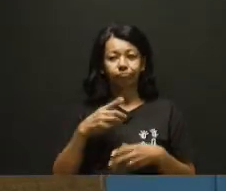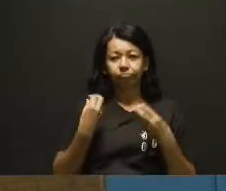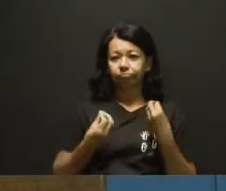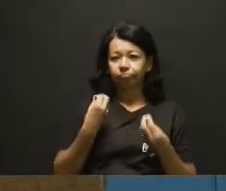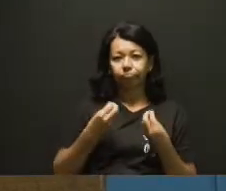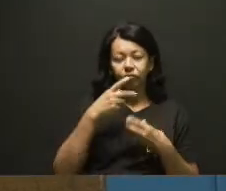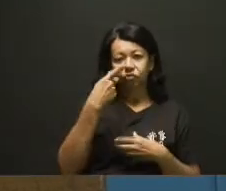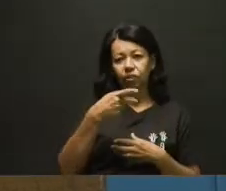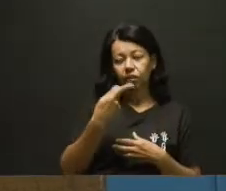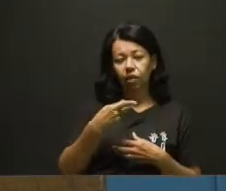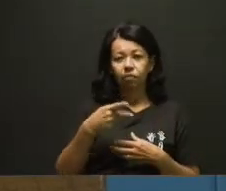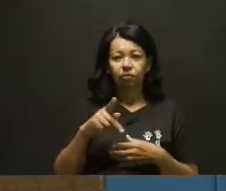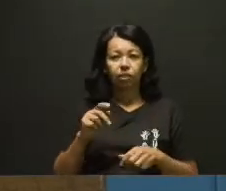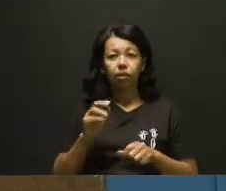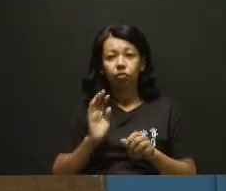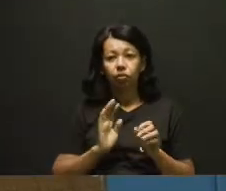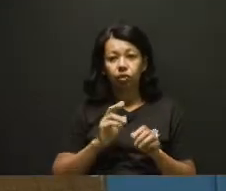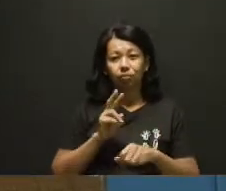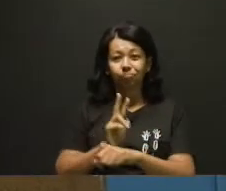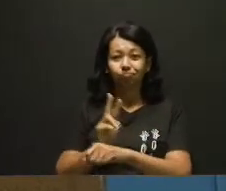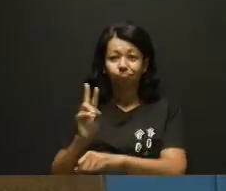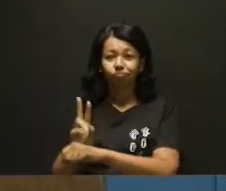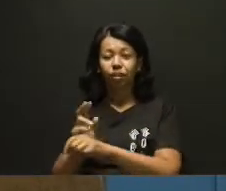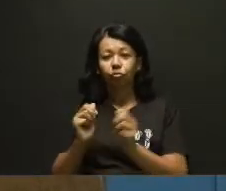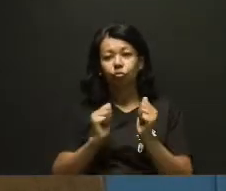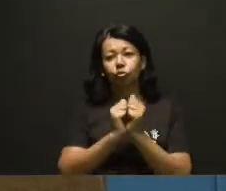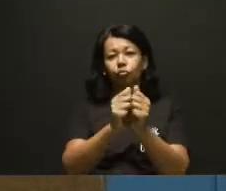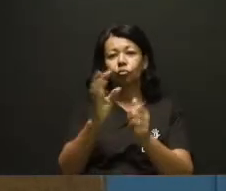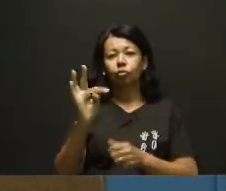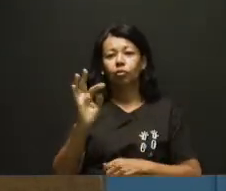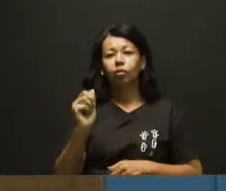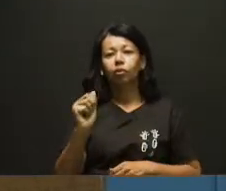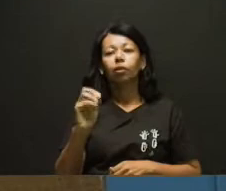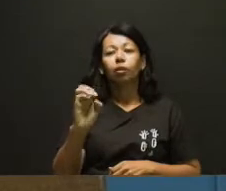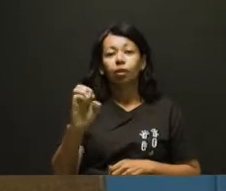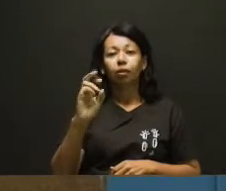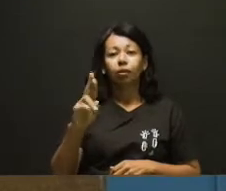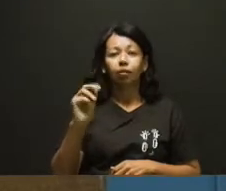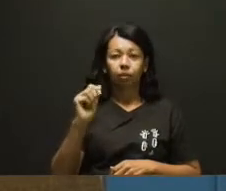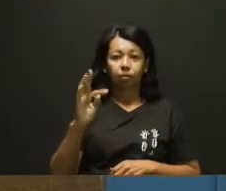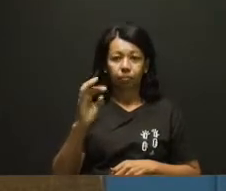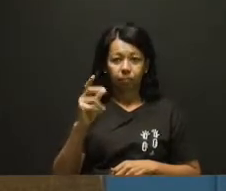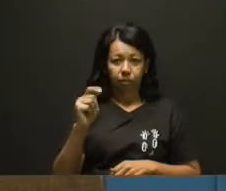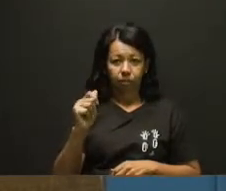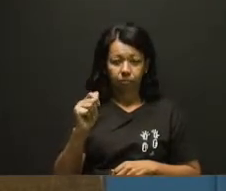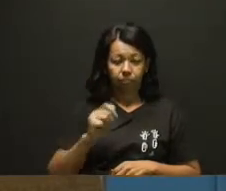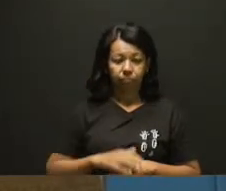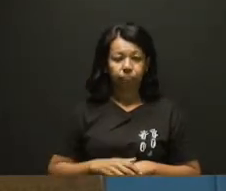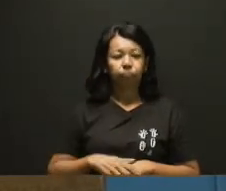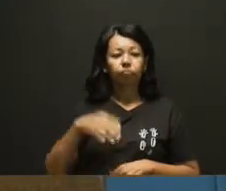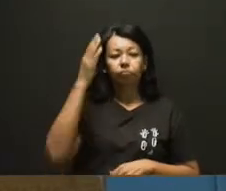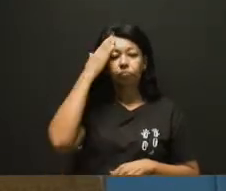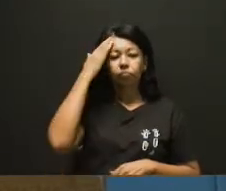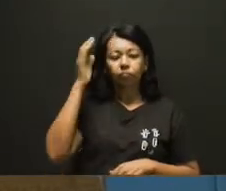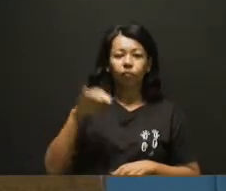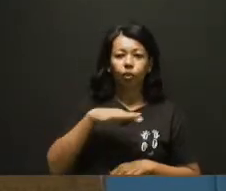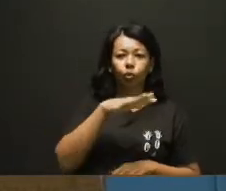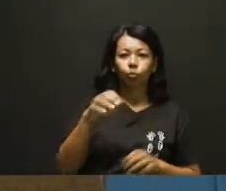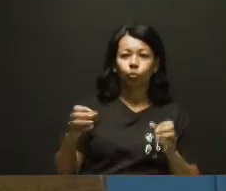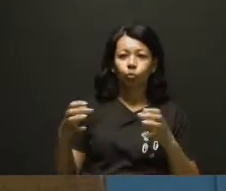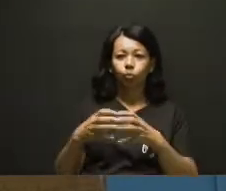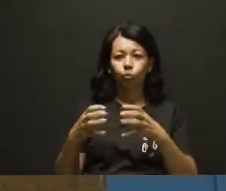falar de terapia junto e que quem conhece uma pessoa que está no espectro autista sabe que é toda uma rede